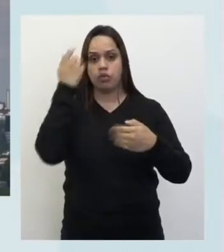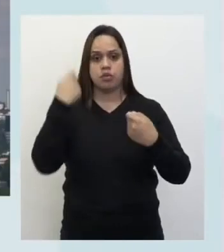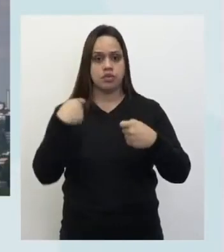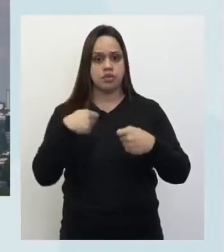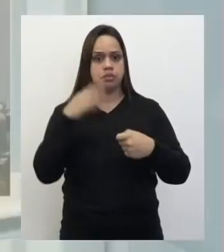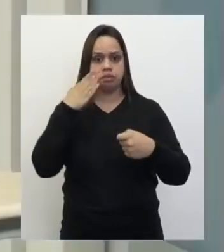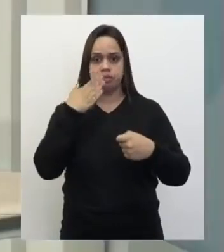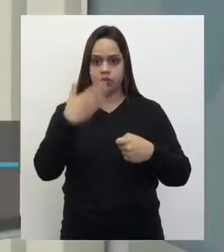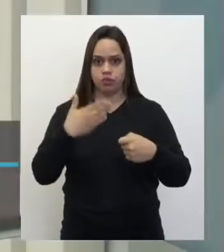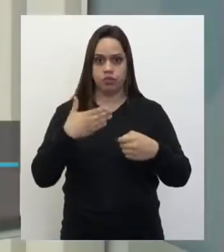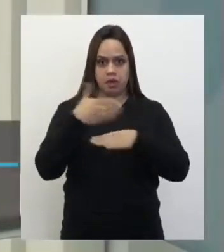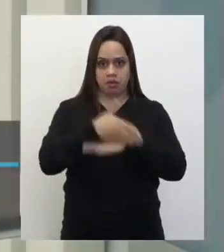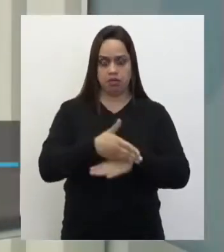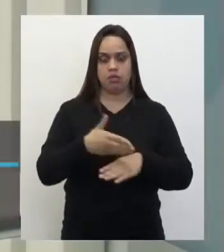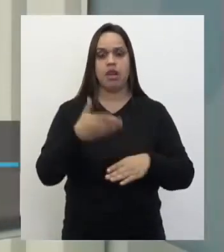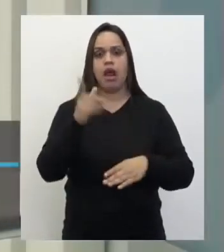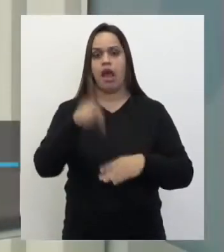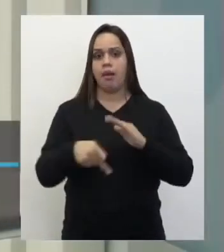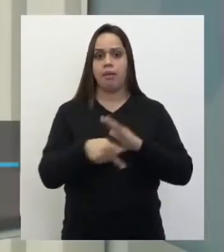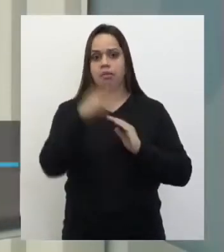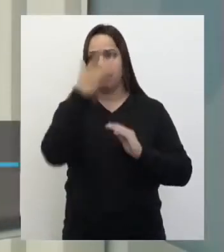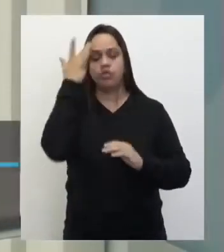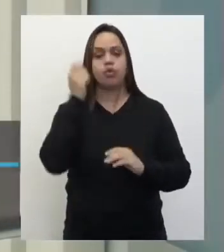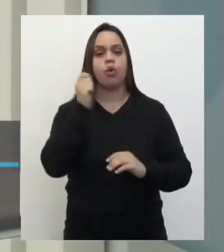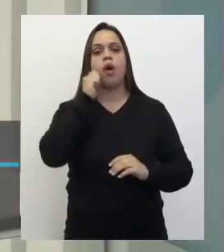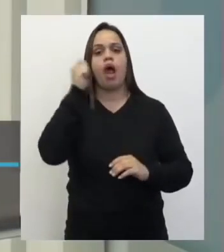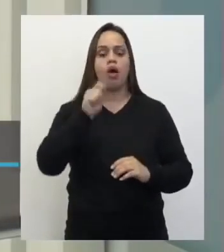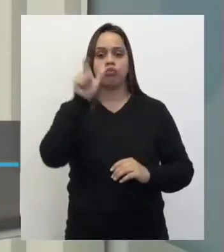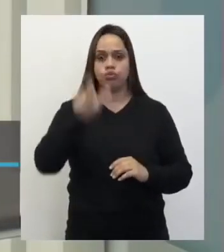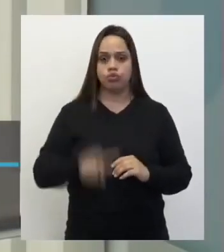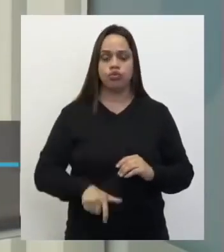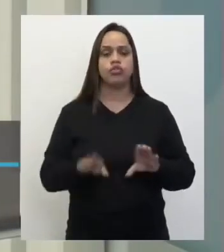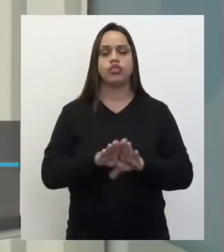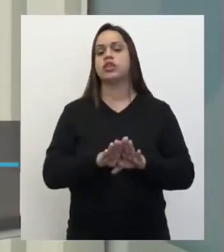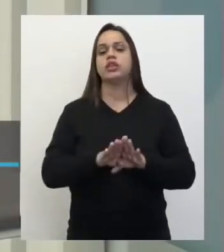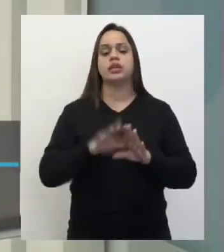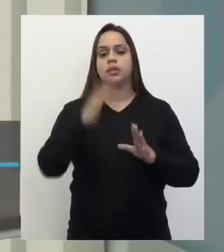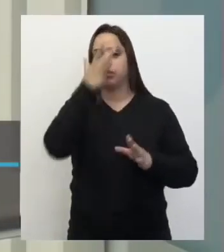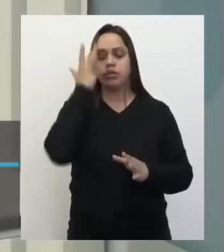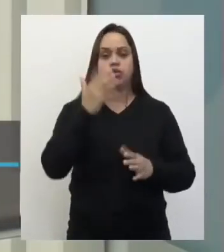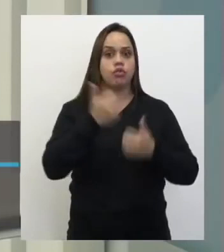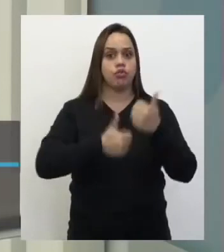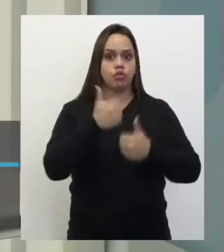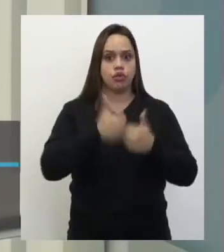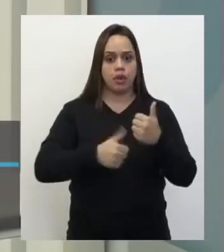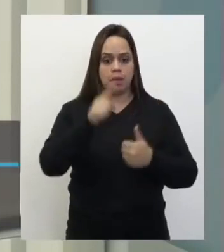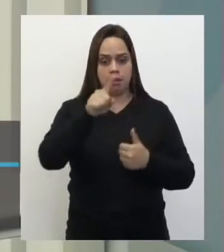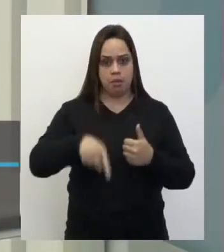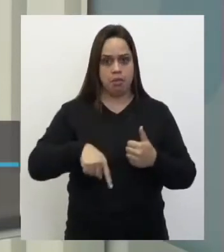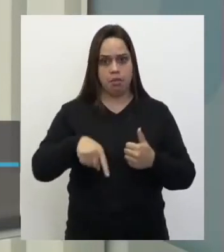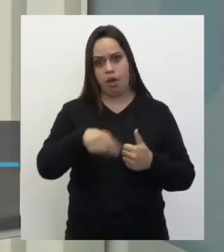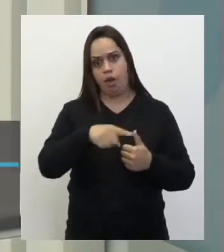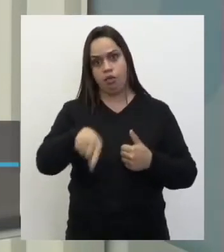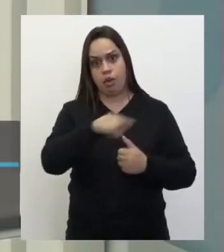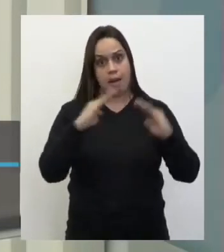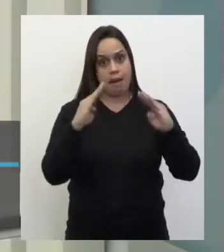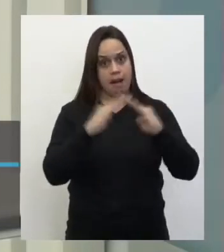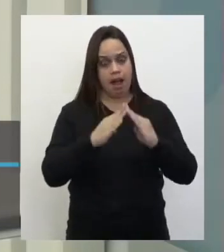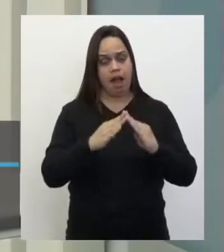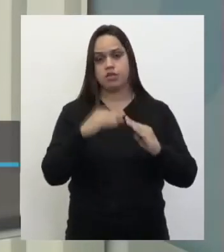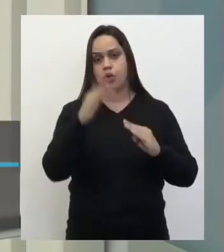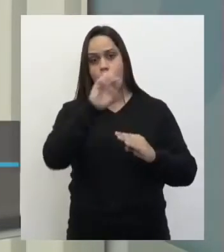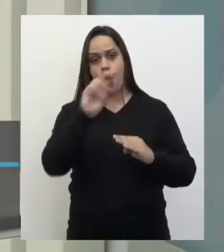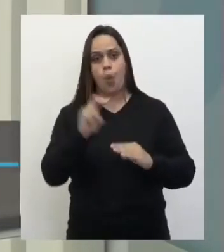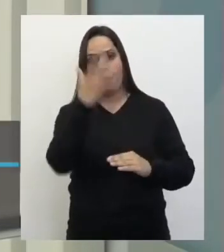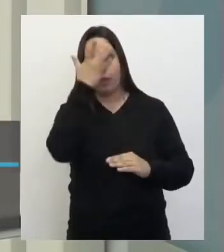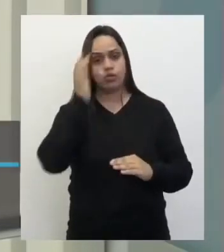personalidades desse mundo das celebridades, empresários, né? Pessoas aí moram nessa região porque